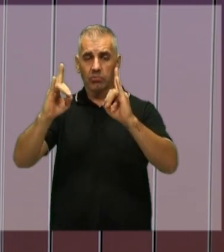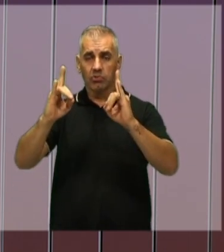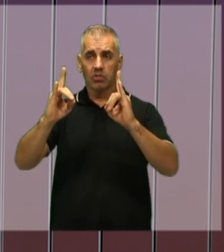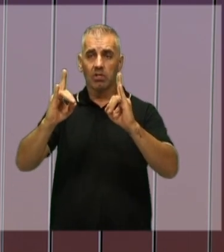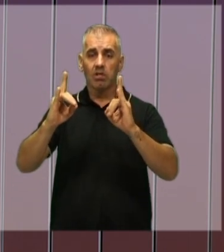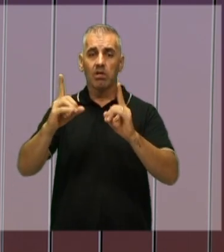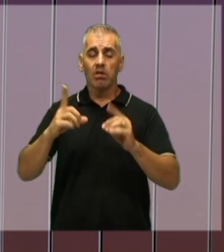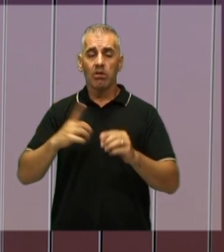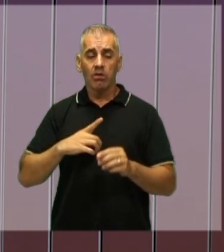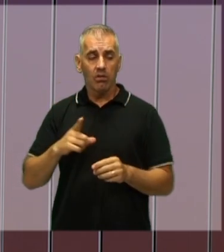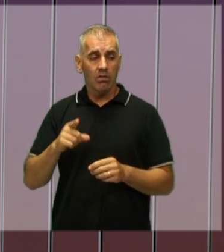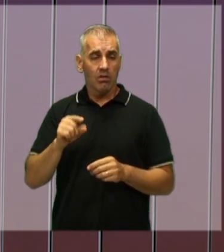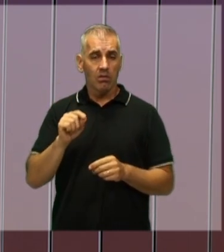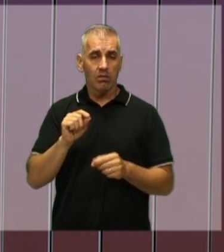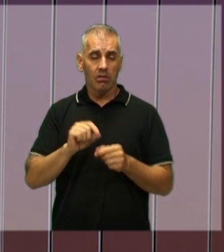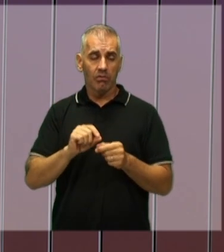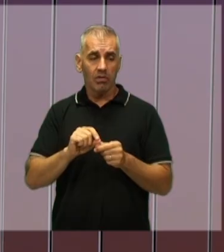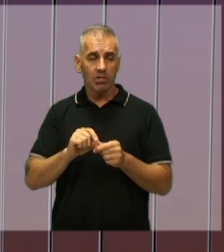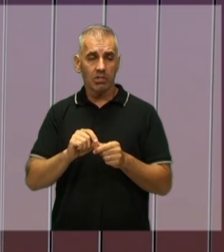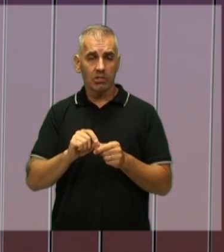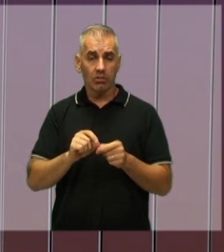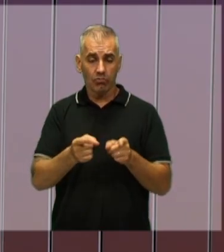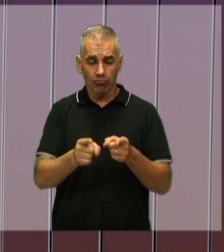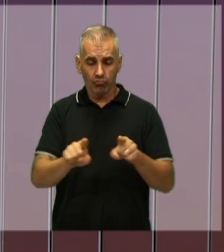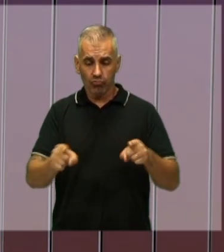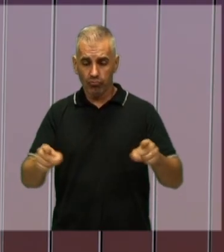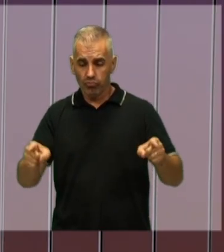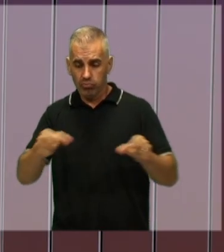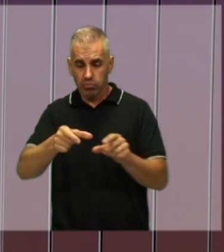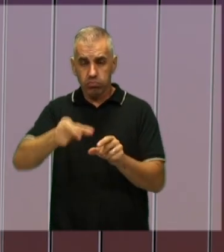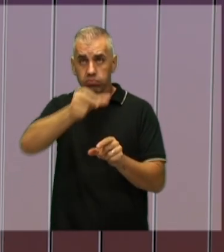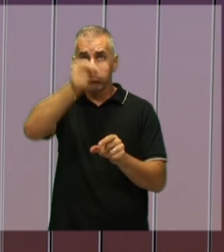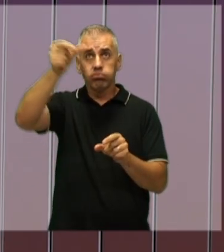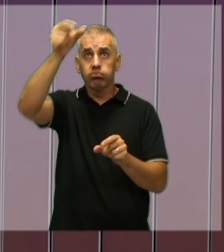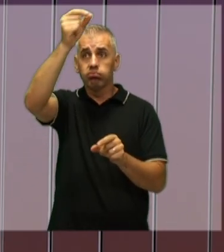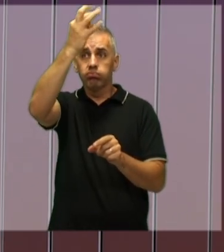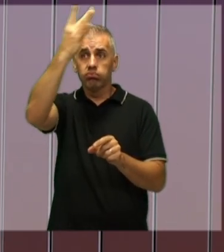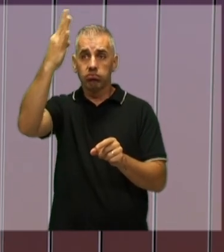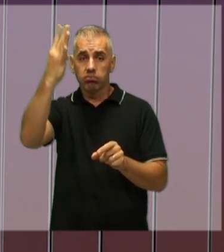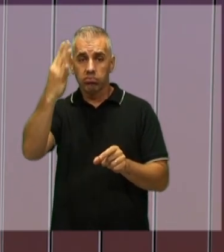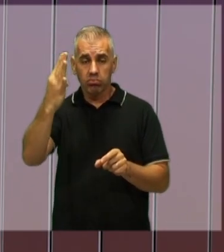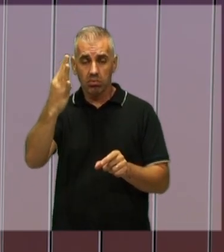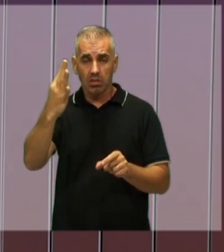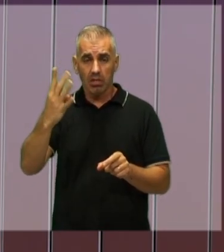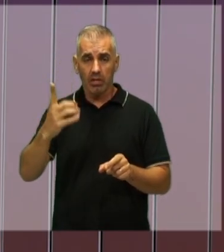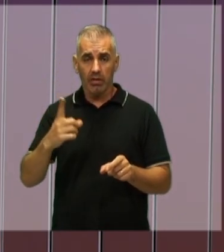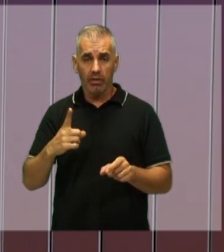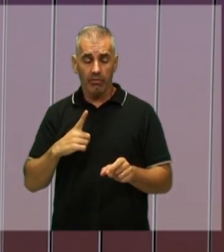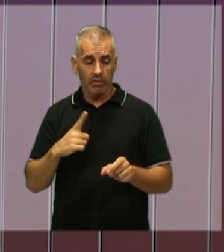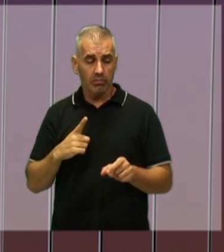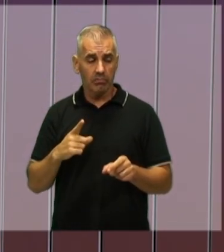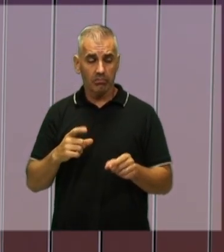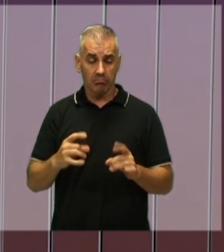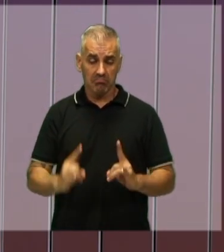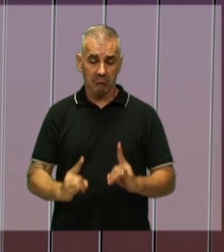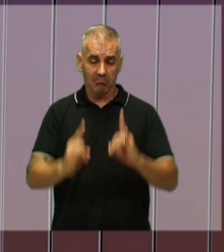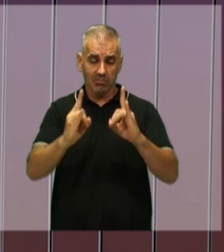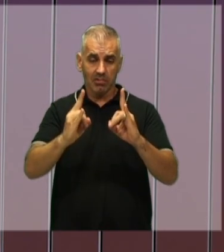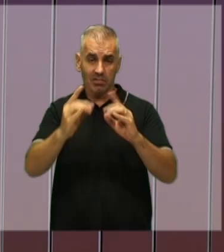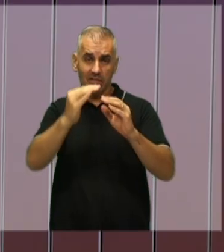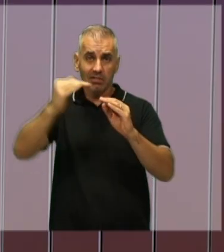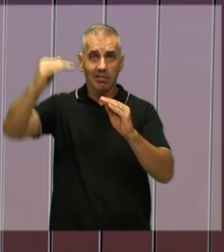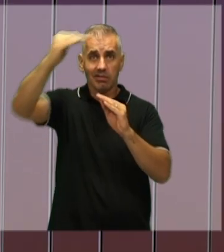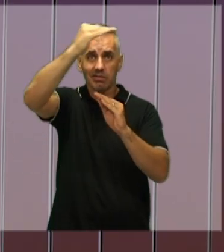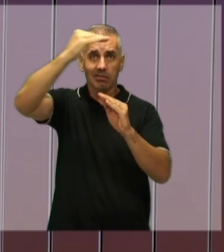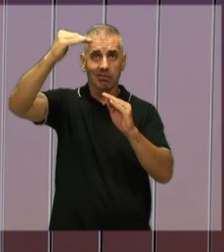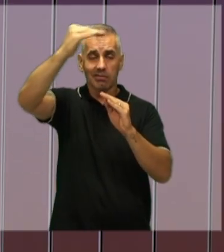da churrasqueira, porque alguns a área de serviço, ali, salão de festa, fica em cima, né,